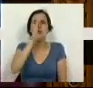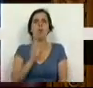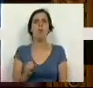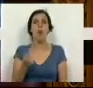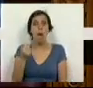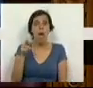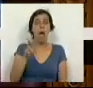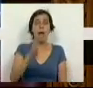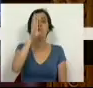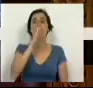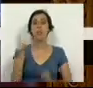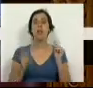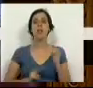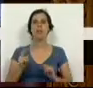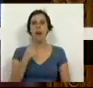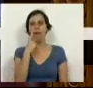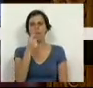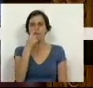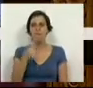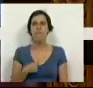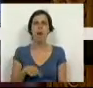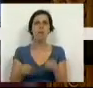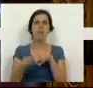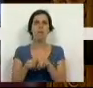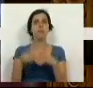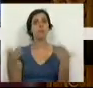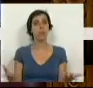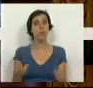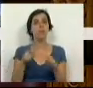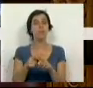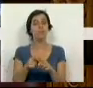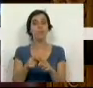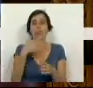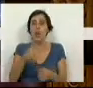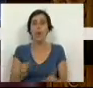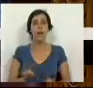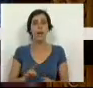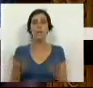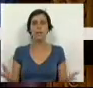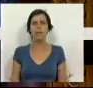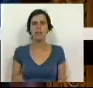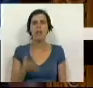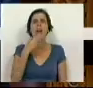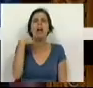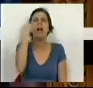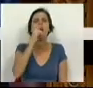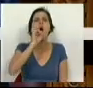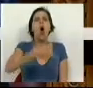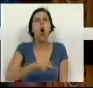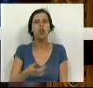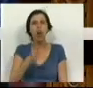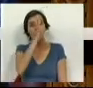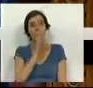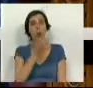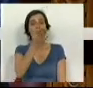o seu ex-ministro das Finanças reconhece o fracasso das suas políticas e nelas deixou de acreditar? Que credibilidade nos merece